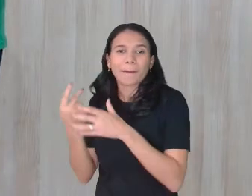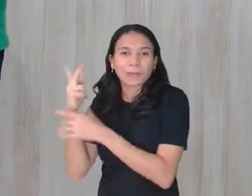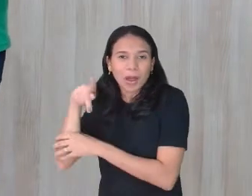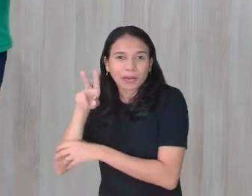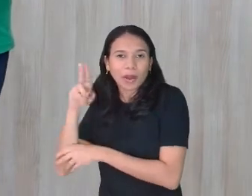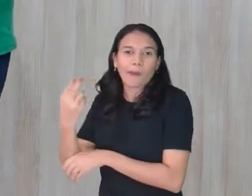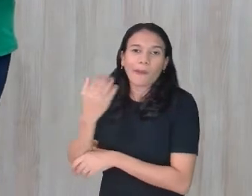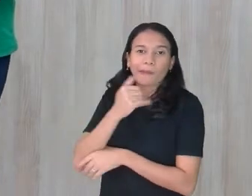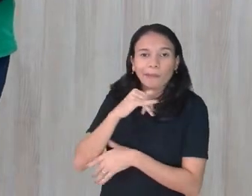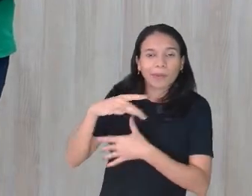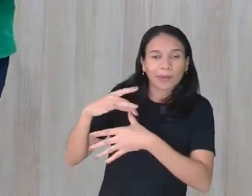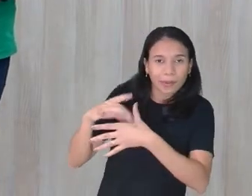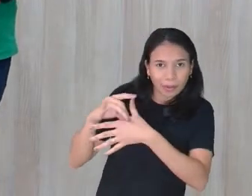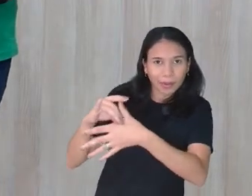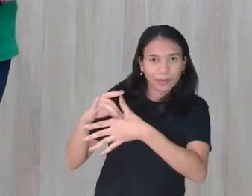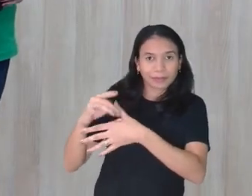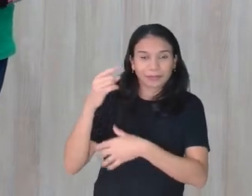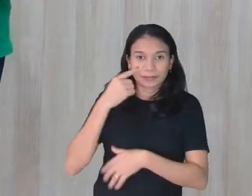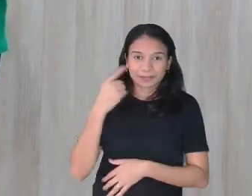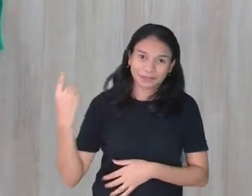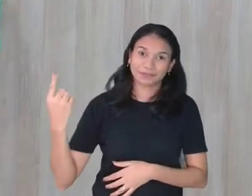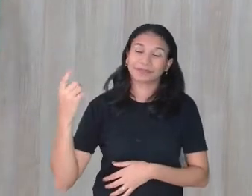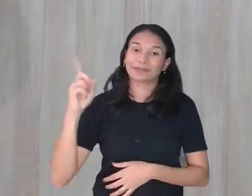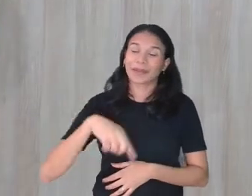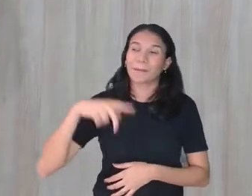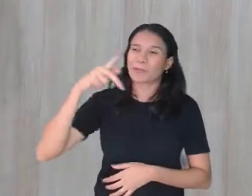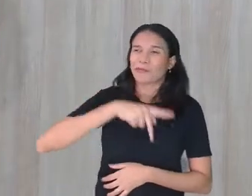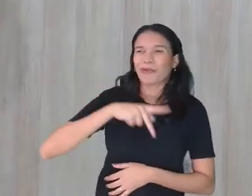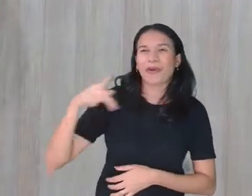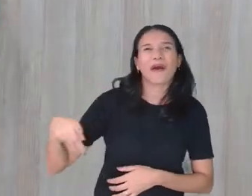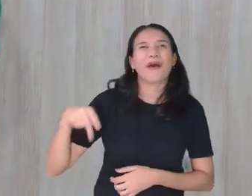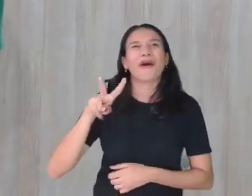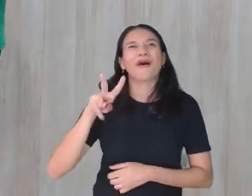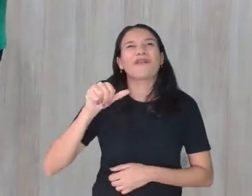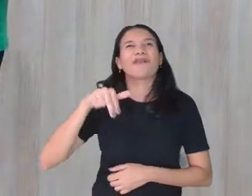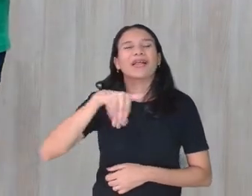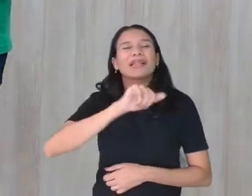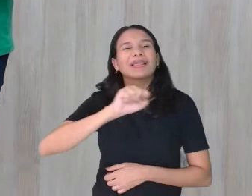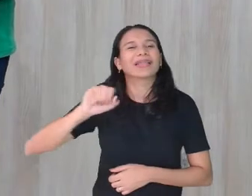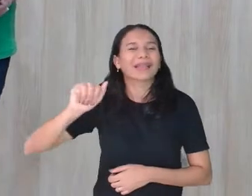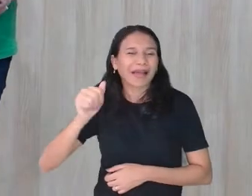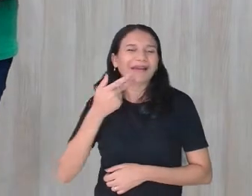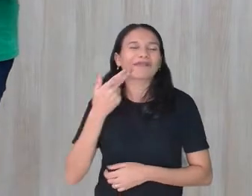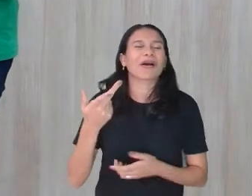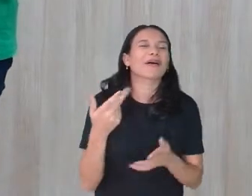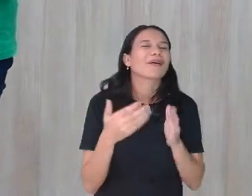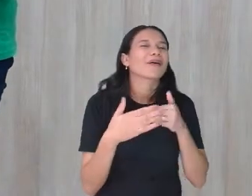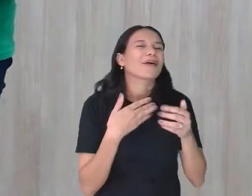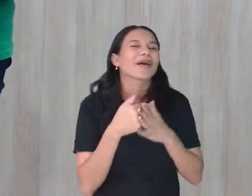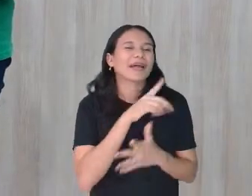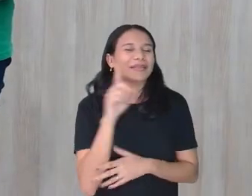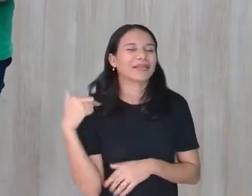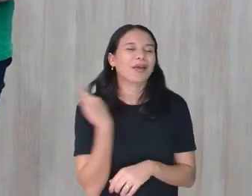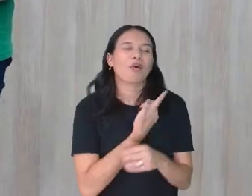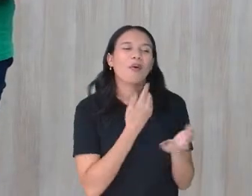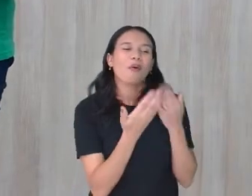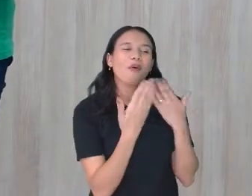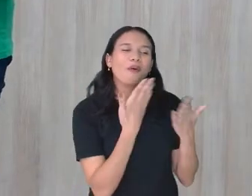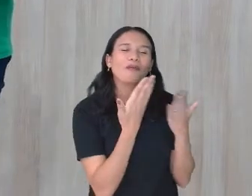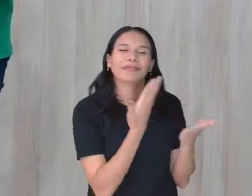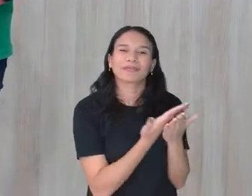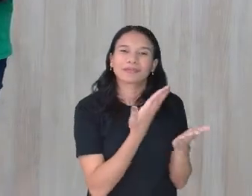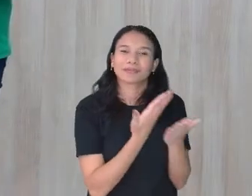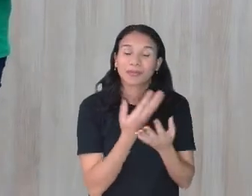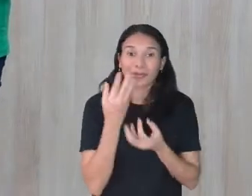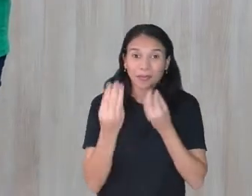ser que seja uma opção, que é o caso aí, acho que a professora Vanessa apareceu aí, que ela, acho que qualquer dia desse a gente vai conversar numa aula,